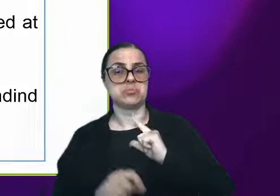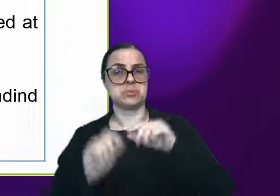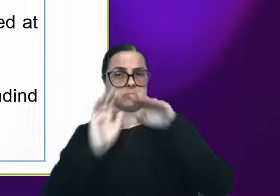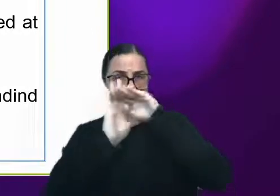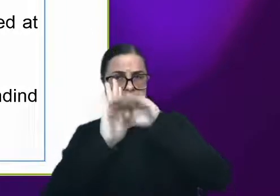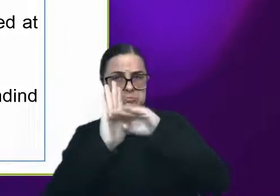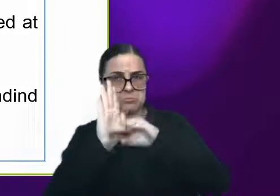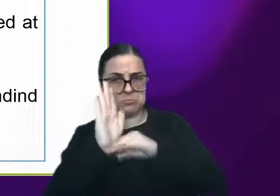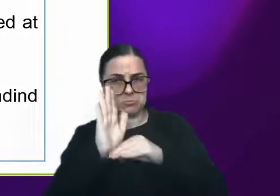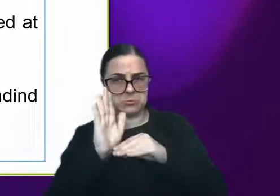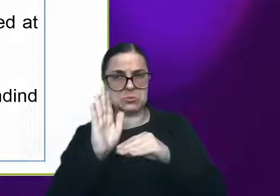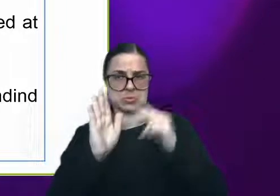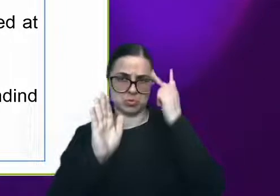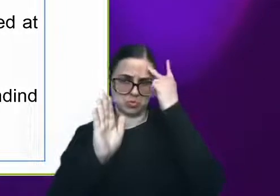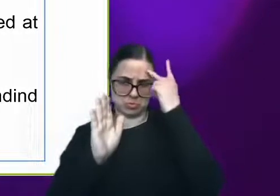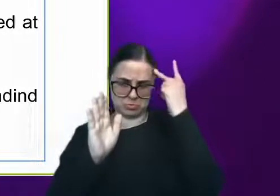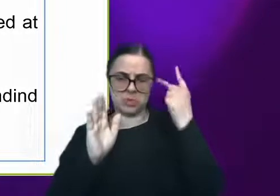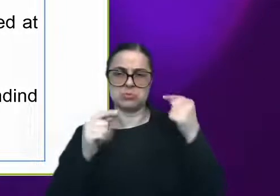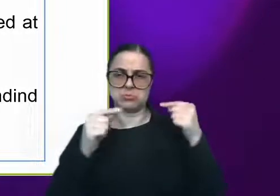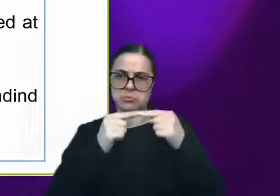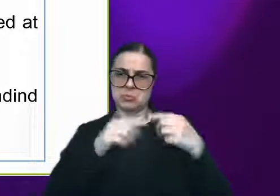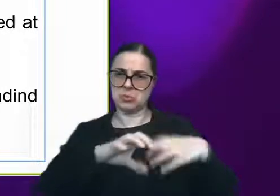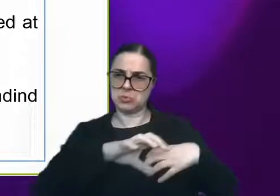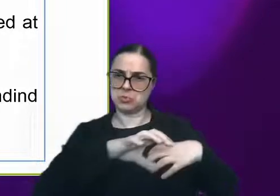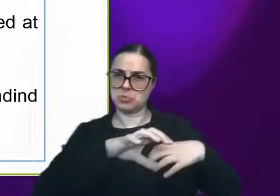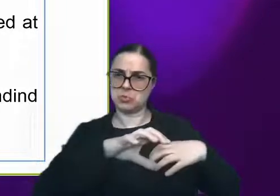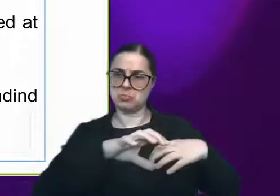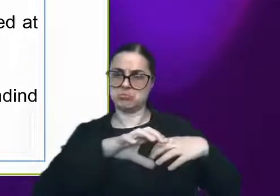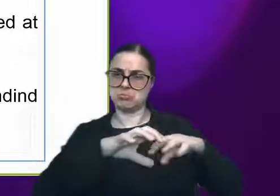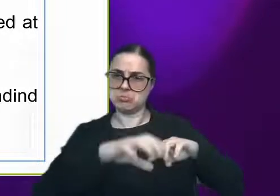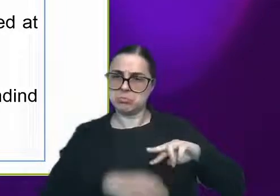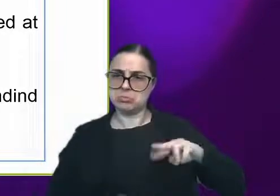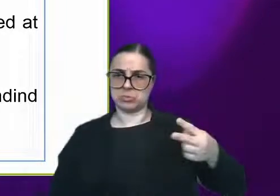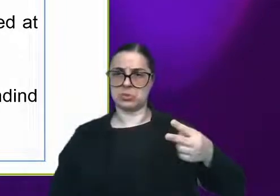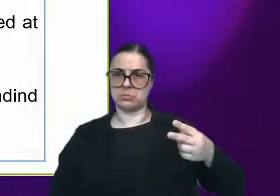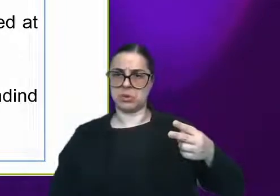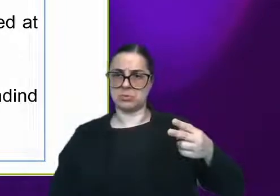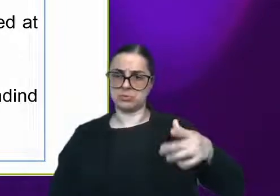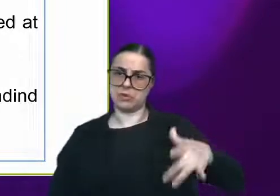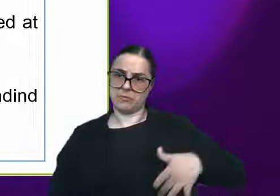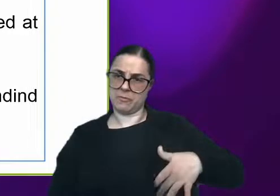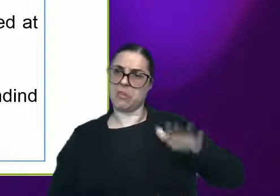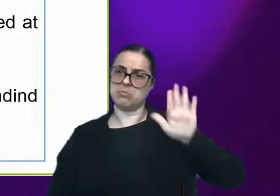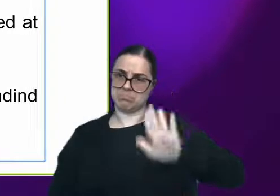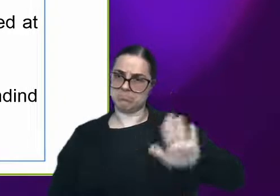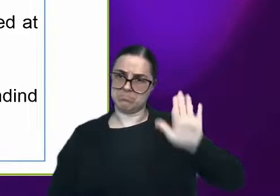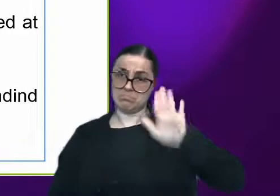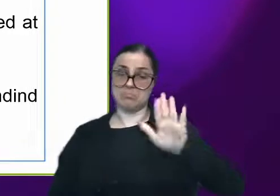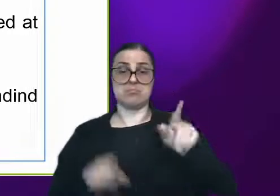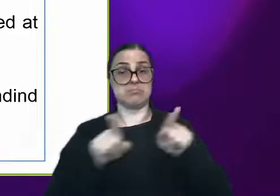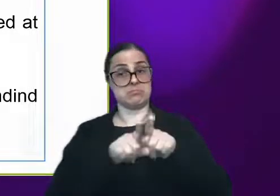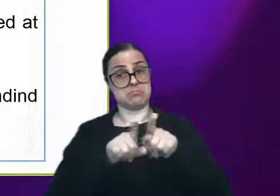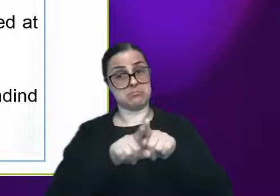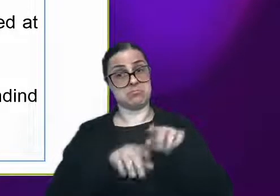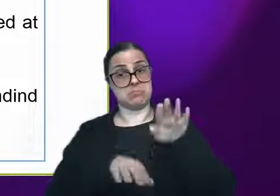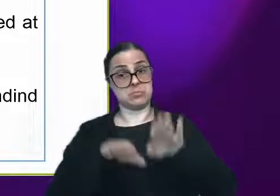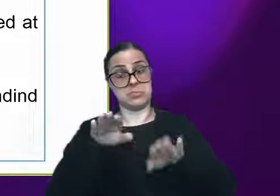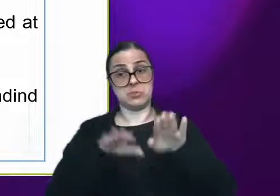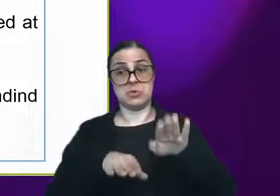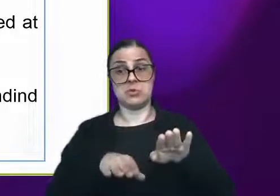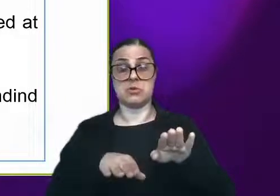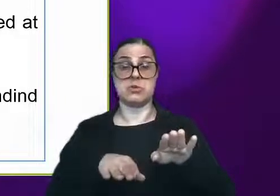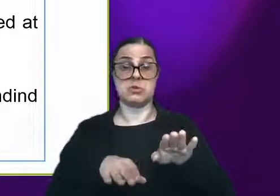aumento dos critérios convencionais para transplante de fígado com certeza, depois